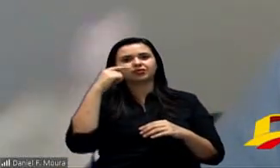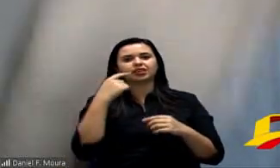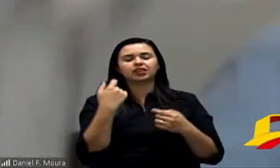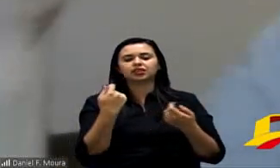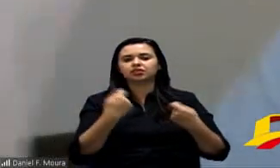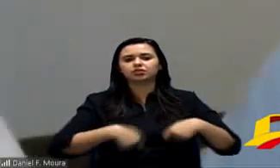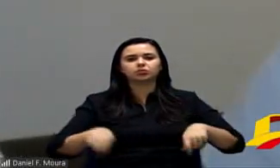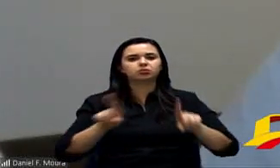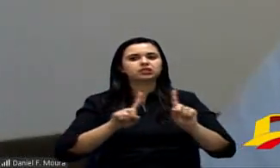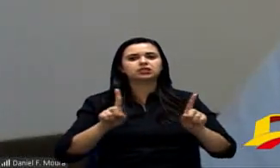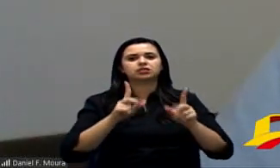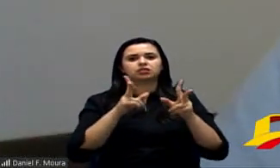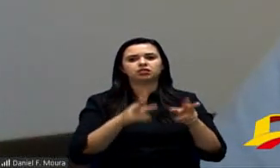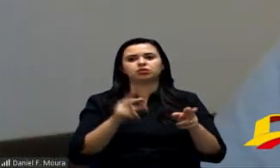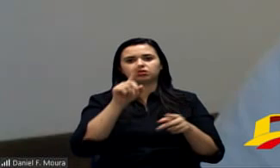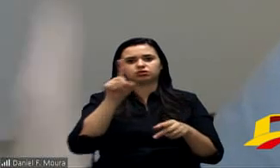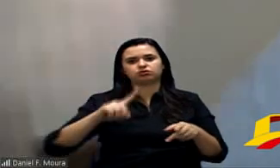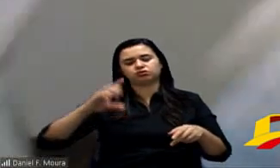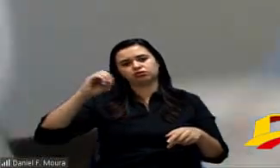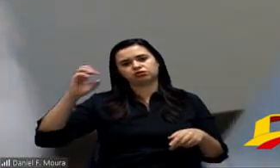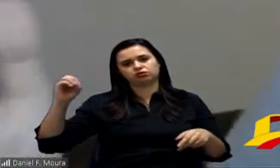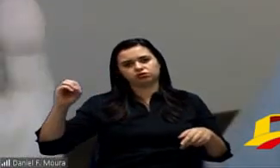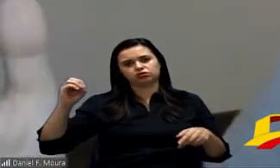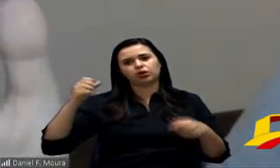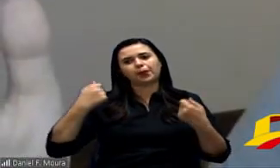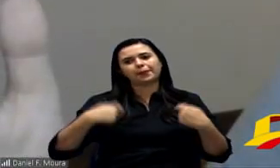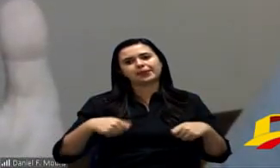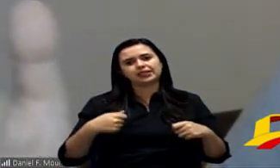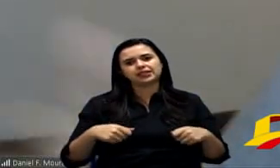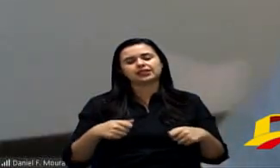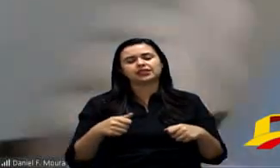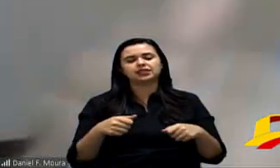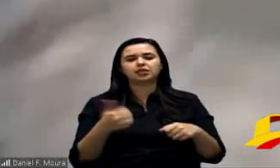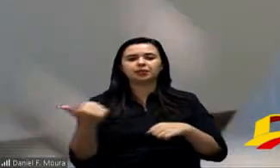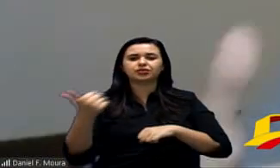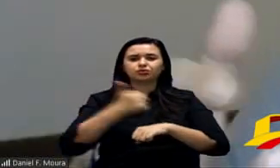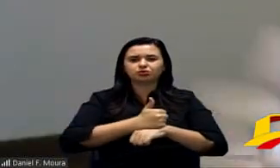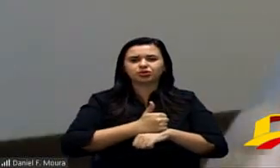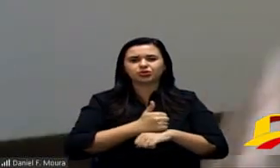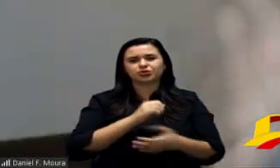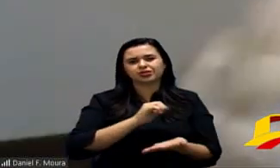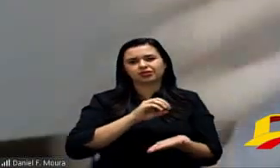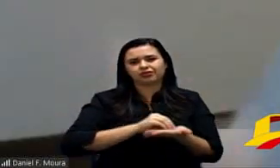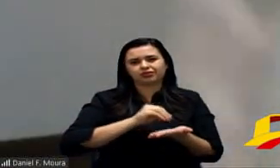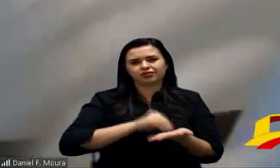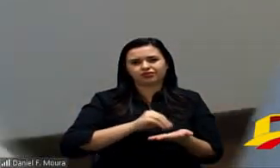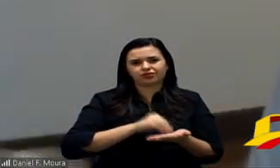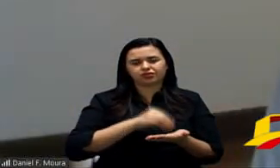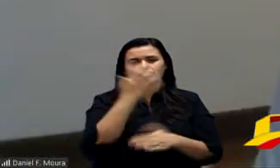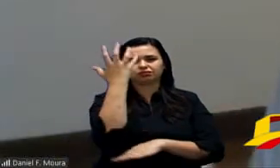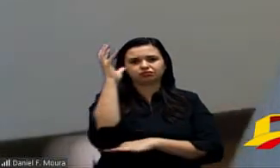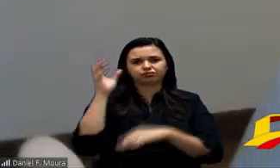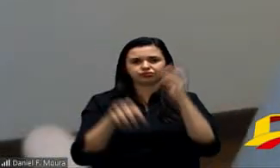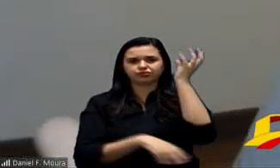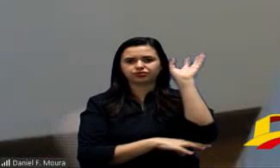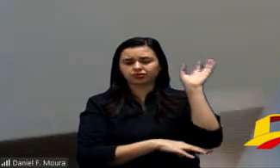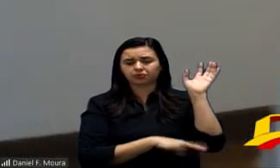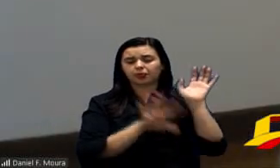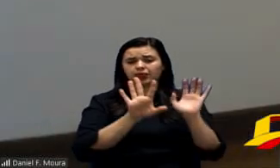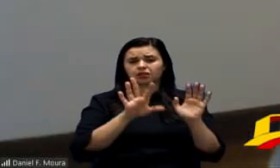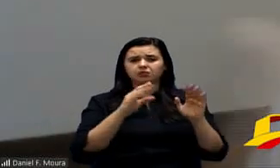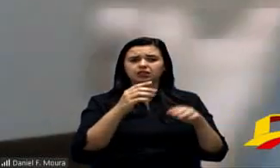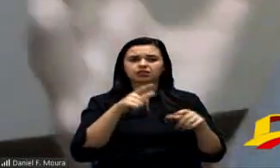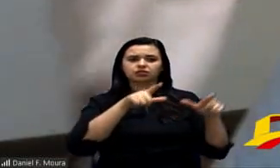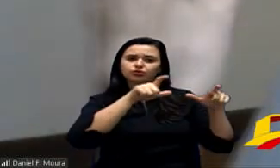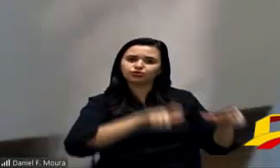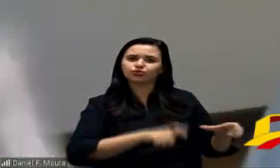é para compensar algo que falta. Então, se você tem uma área natural simulando, você tem os animais reproduzindo seu comportamento natural.